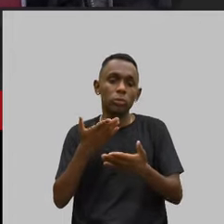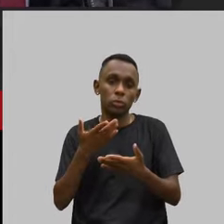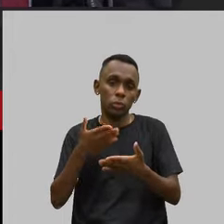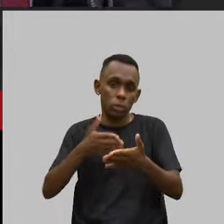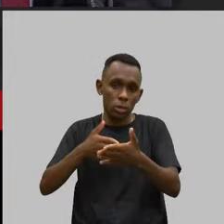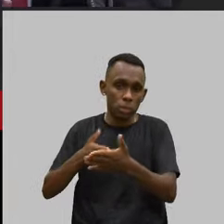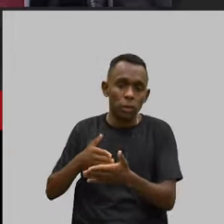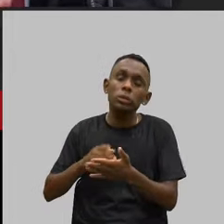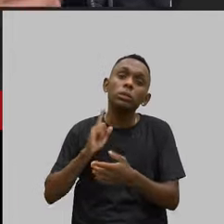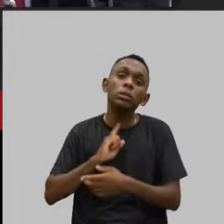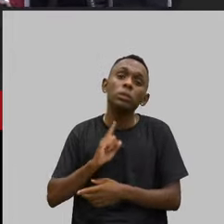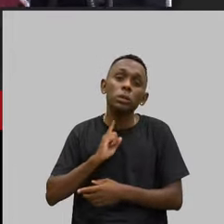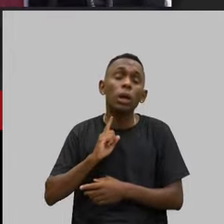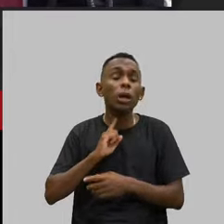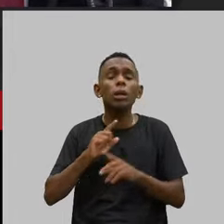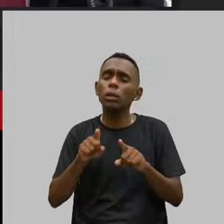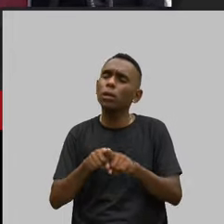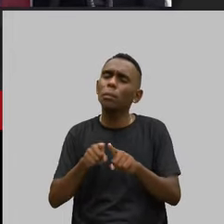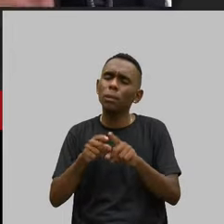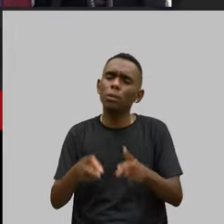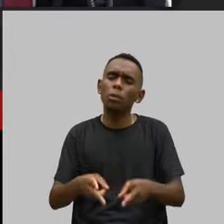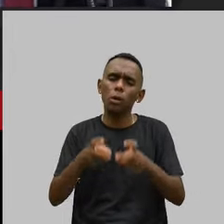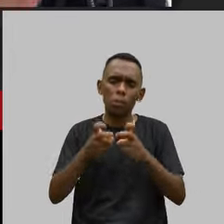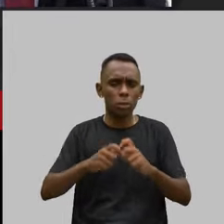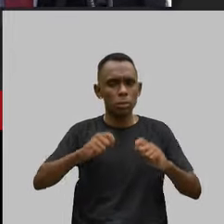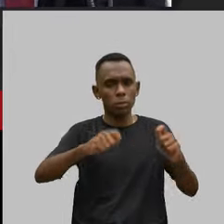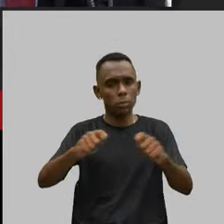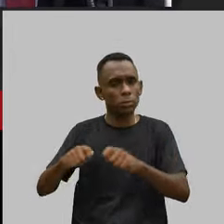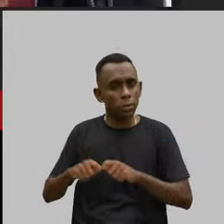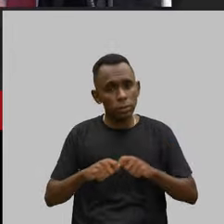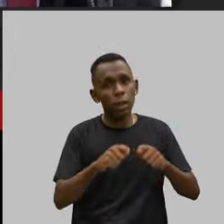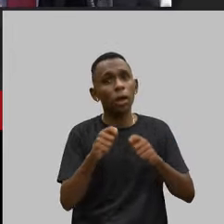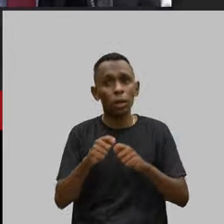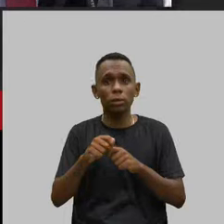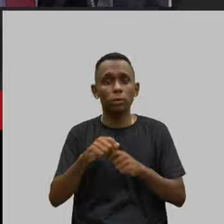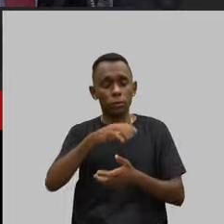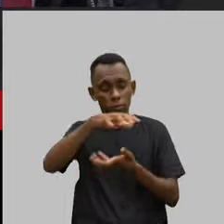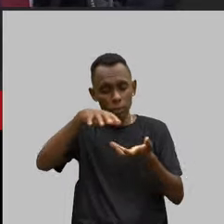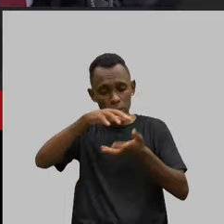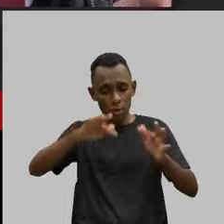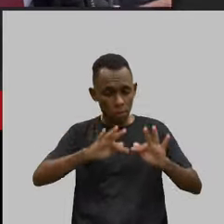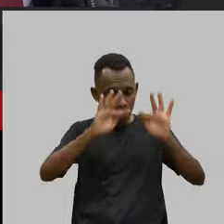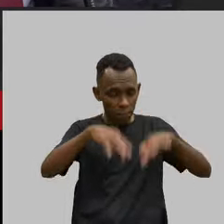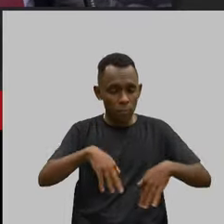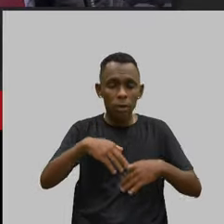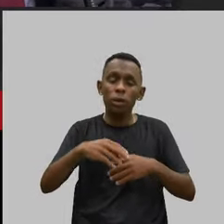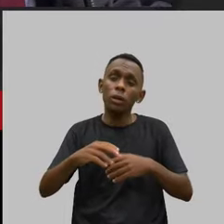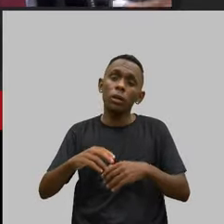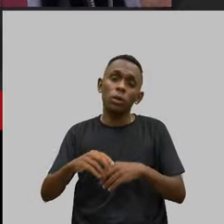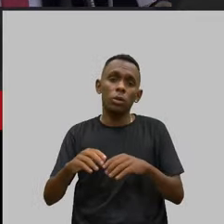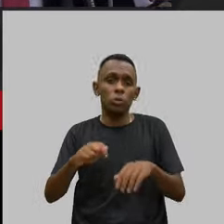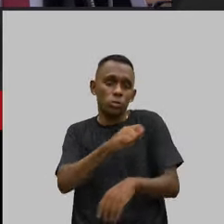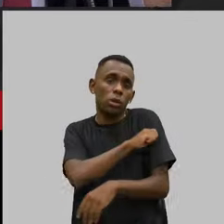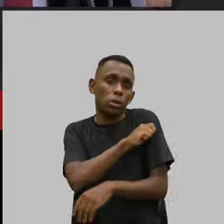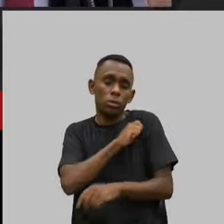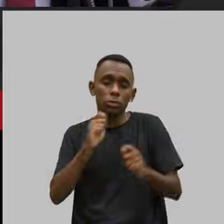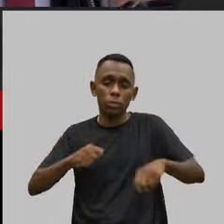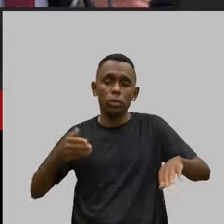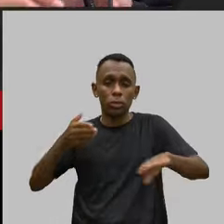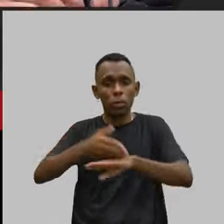possibilidades que a gente tem de avançar também nessas pautas finalizarmos a greve e retomarmos as aulas para os estudos